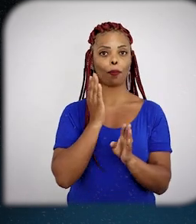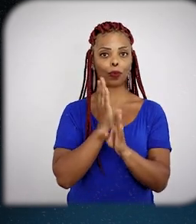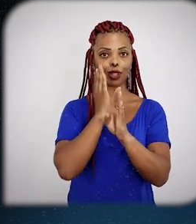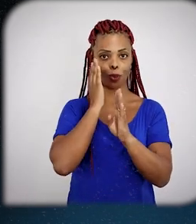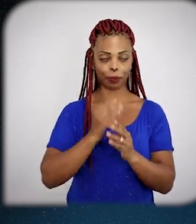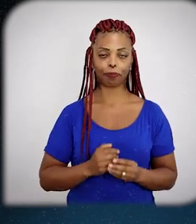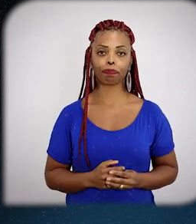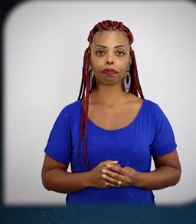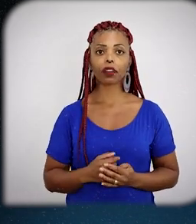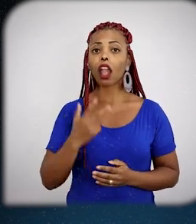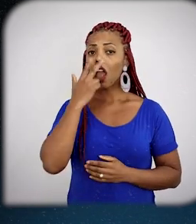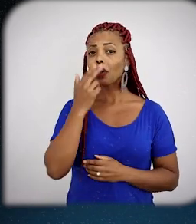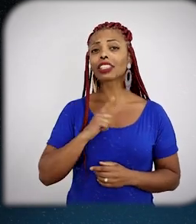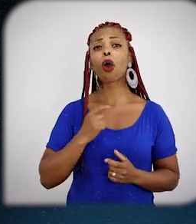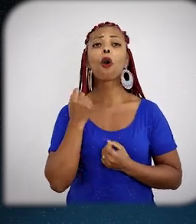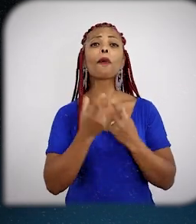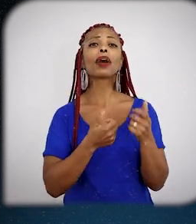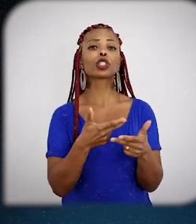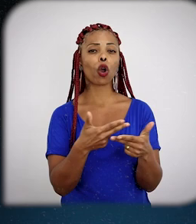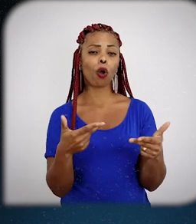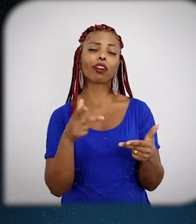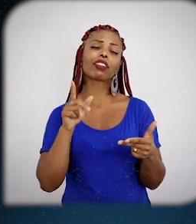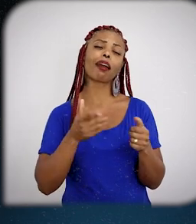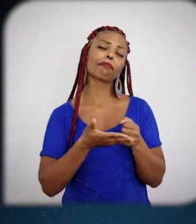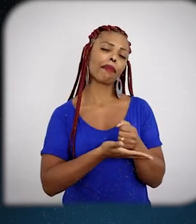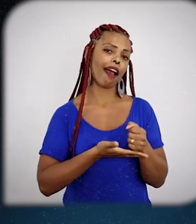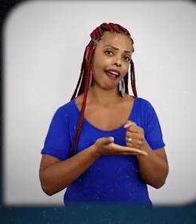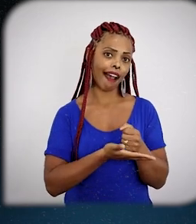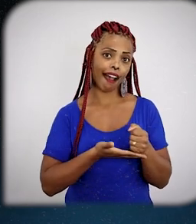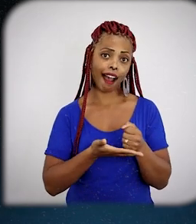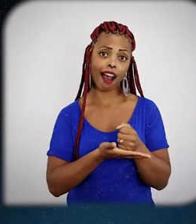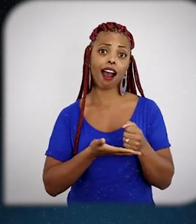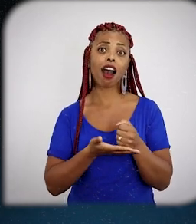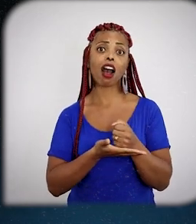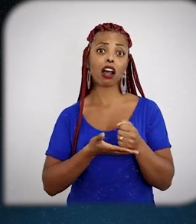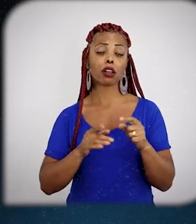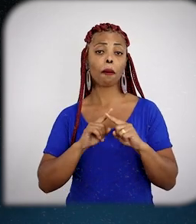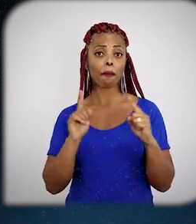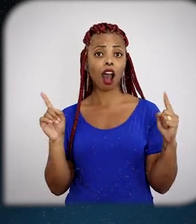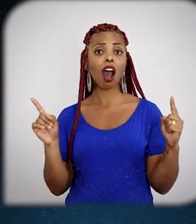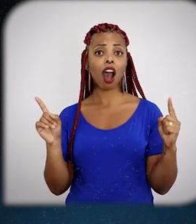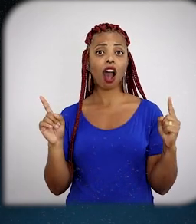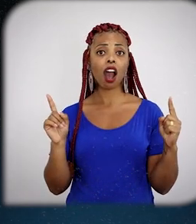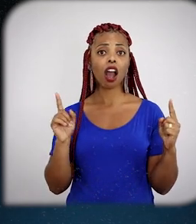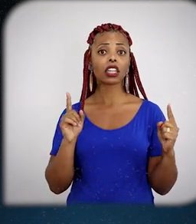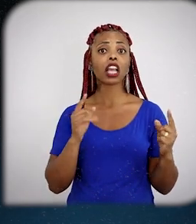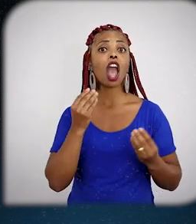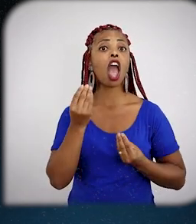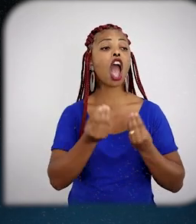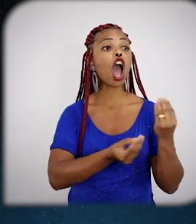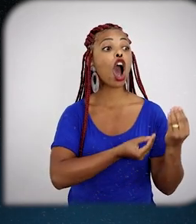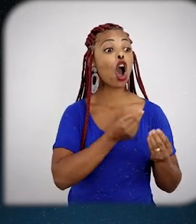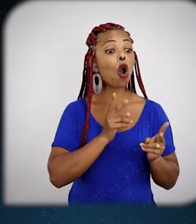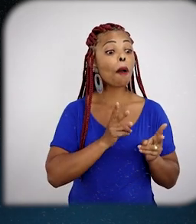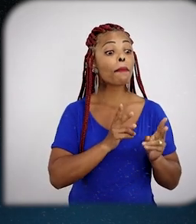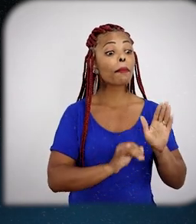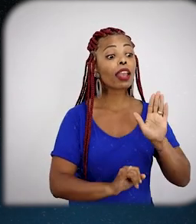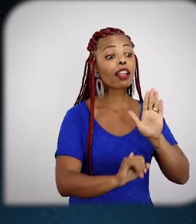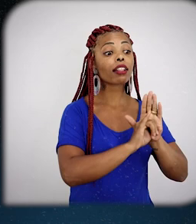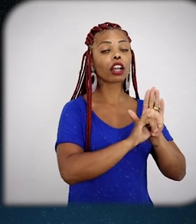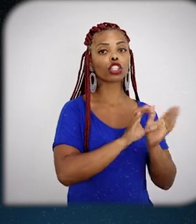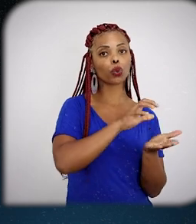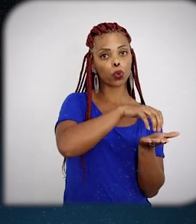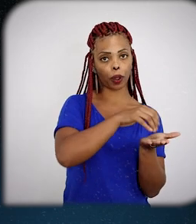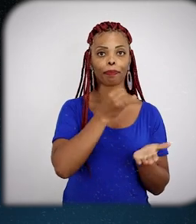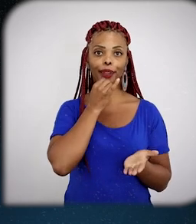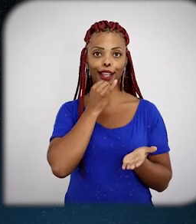encontrar. Eu acho que tem algumas coisas assim que são bem, bem básicas e tem a ver também com acho, como é que as próprias instituições se pensam.